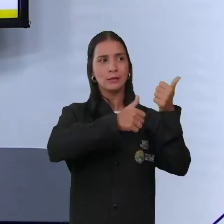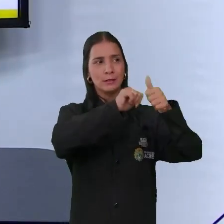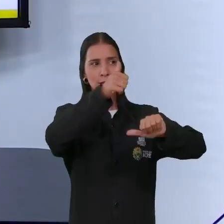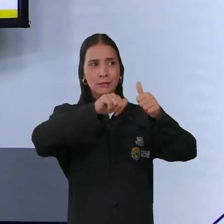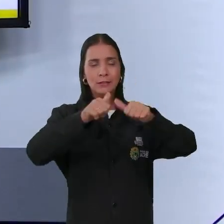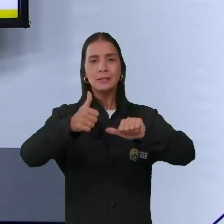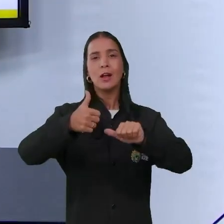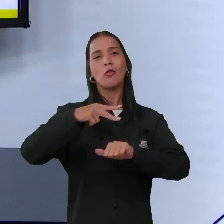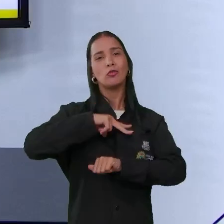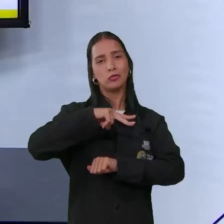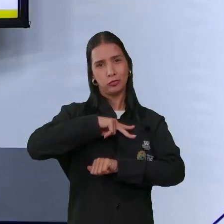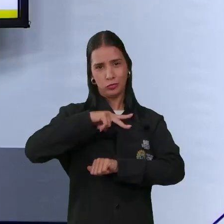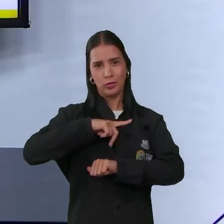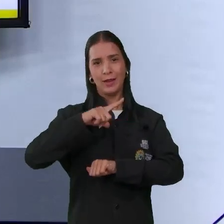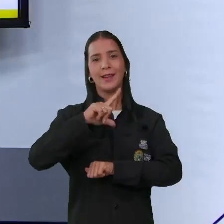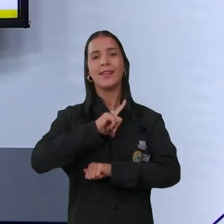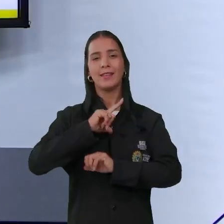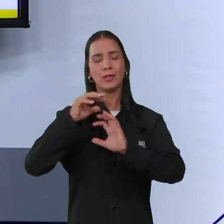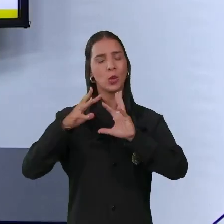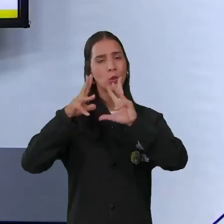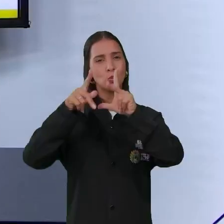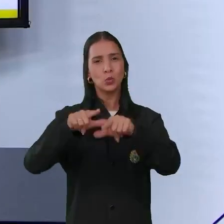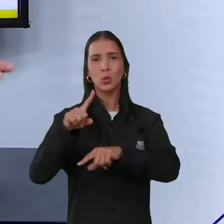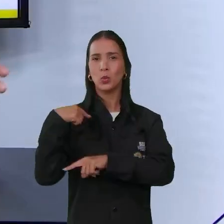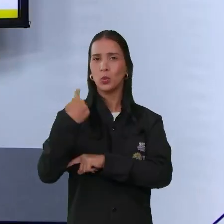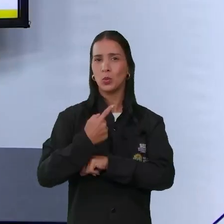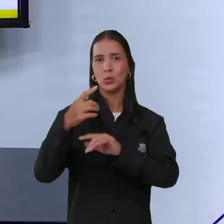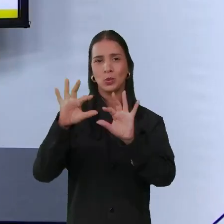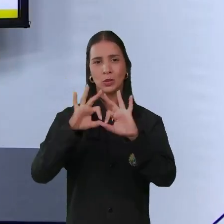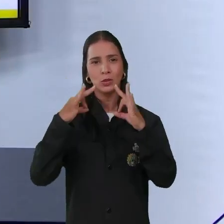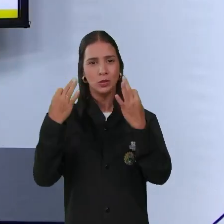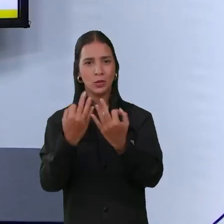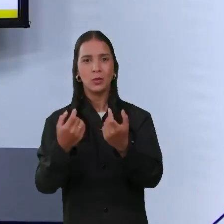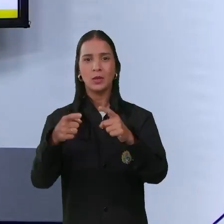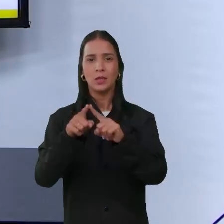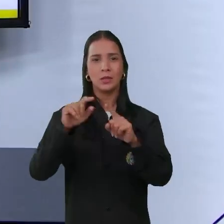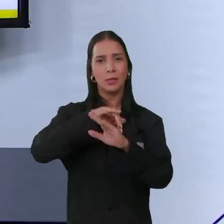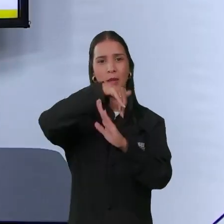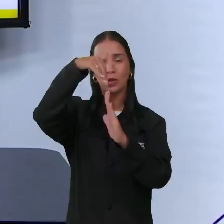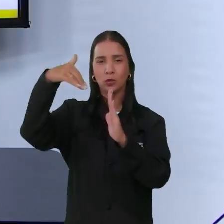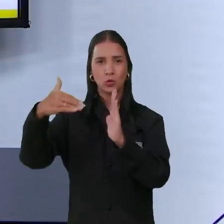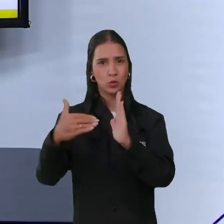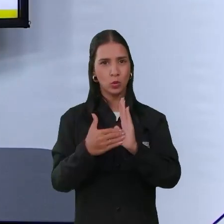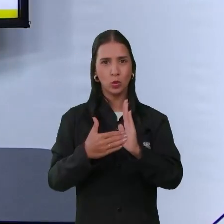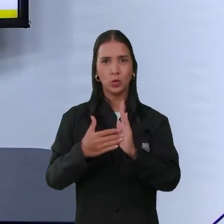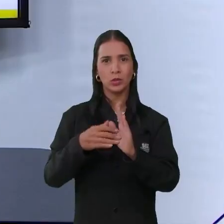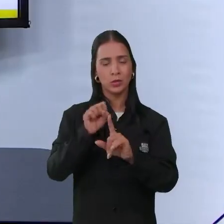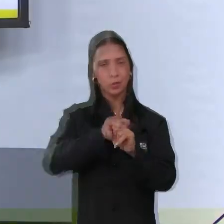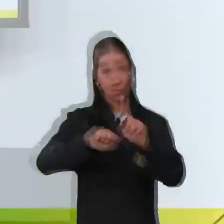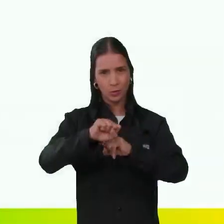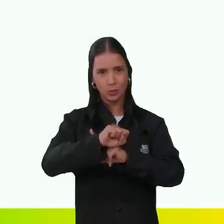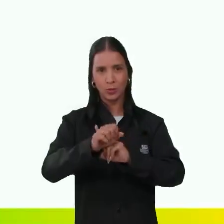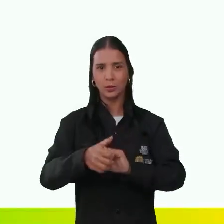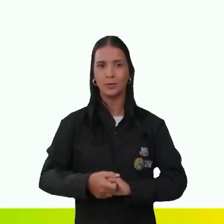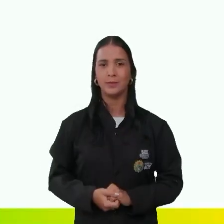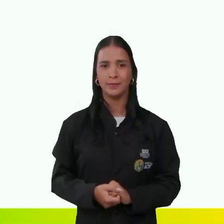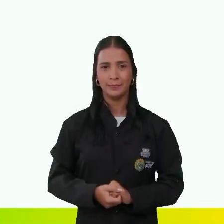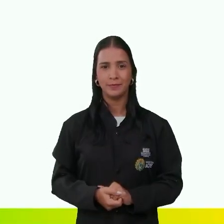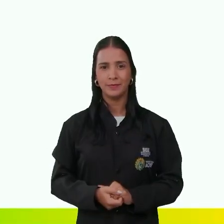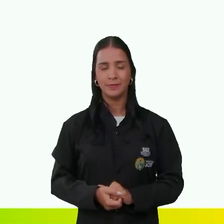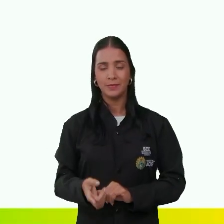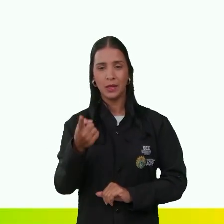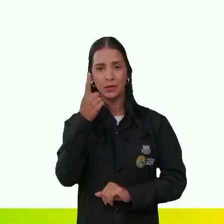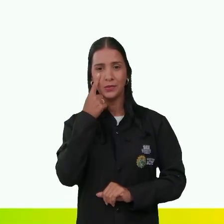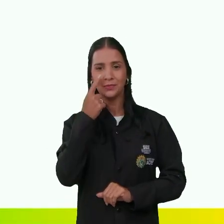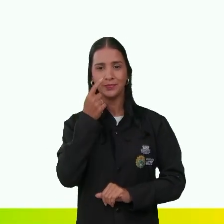ter em todas as nossas famílias, em todas as partes da nossa sociedade. Então, nós temos aí